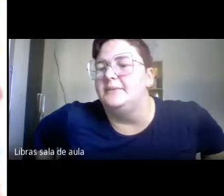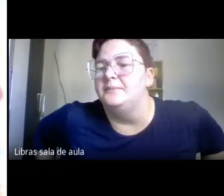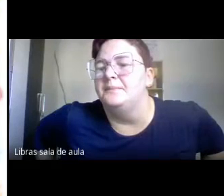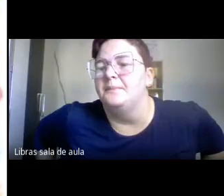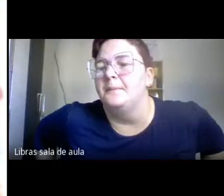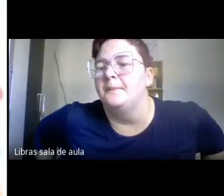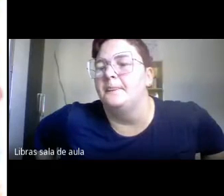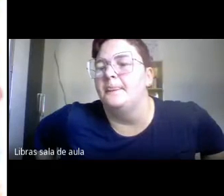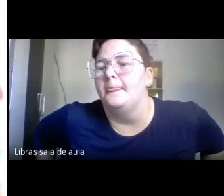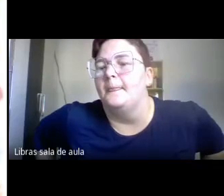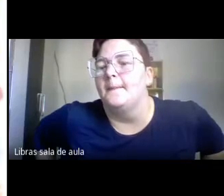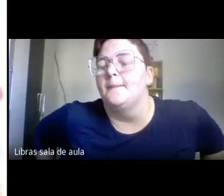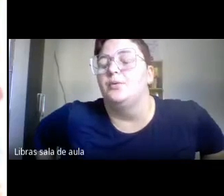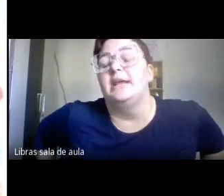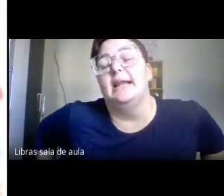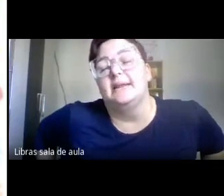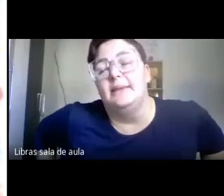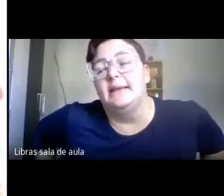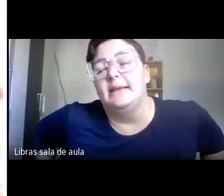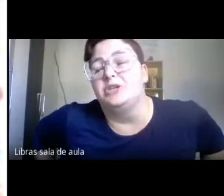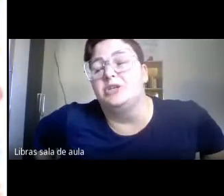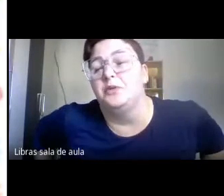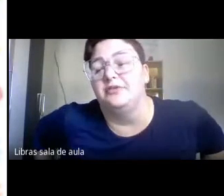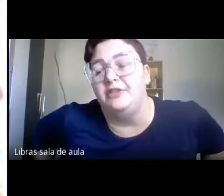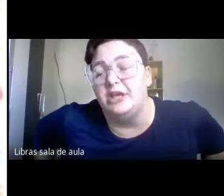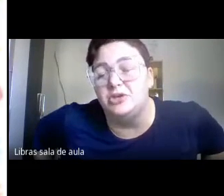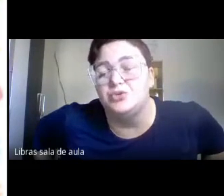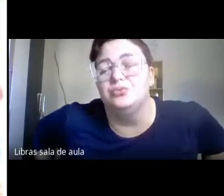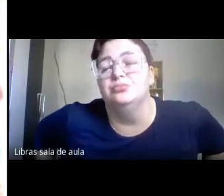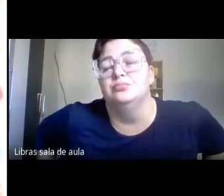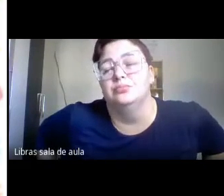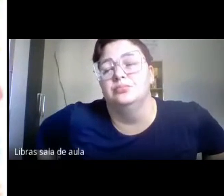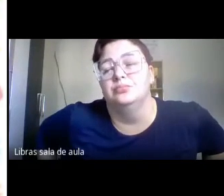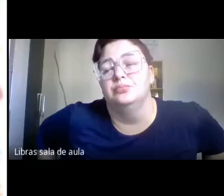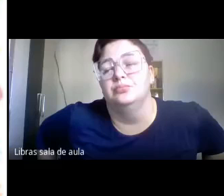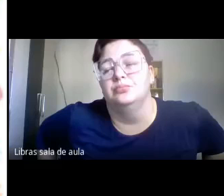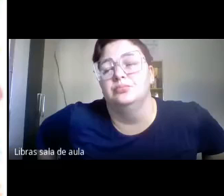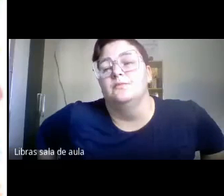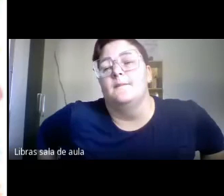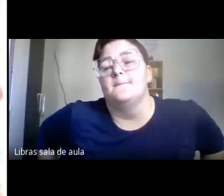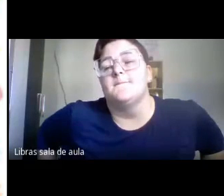aí, porque lá também dá para a gente pôr vídeo.